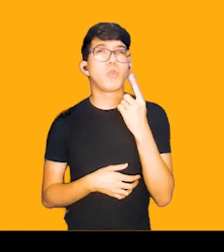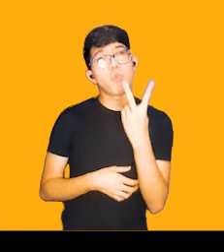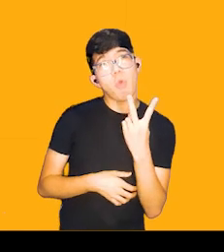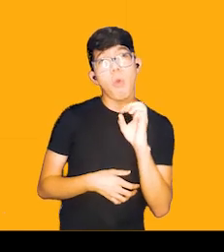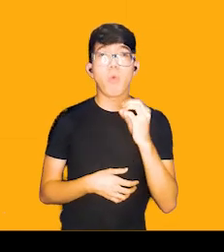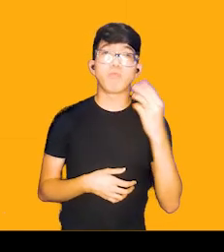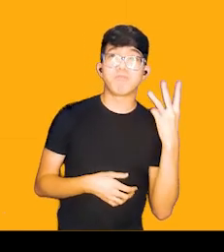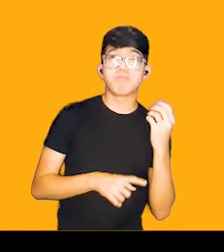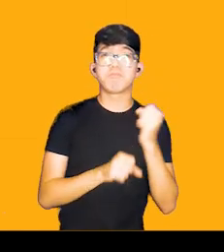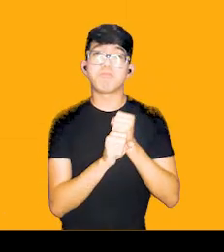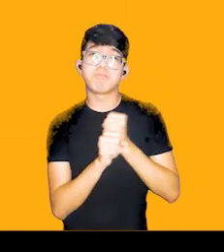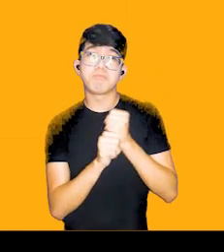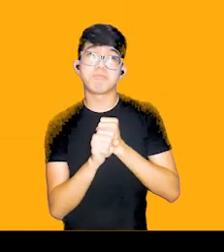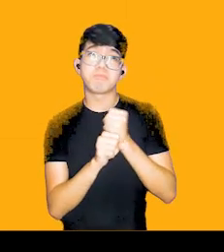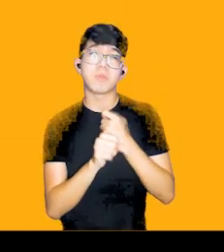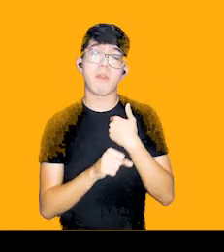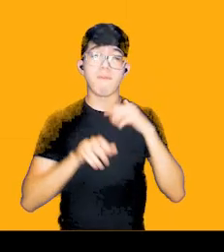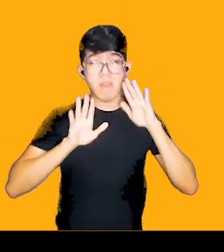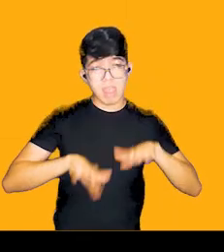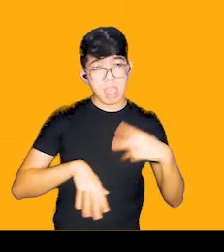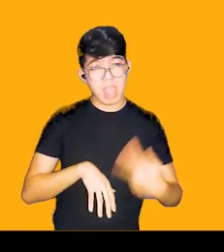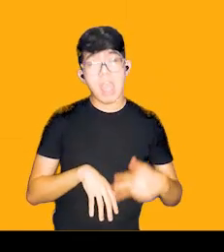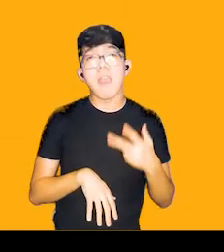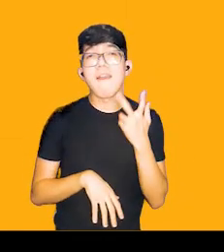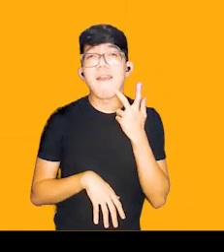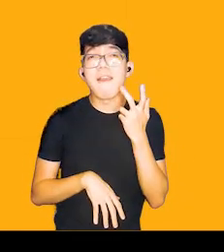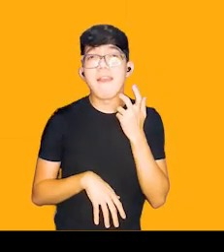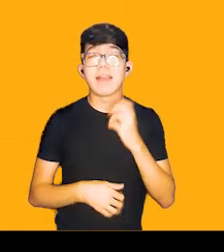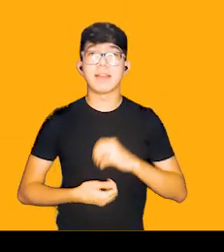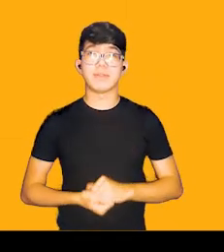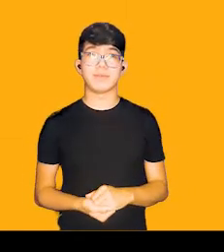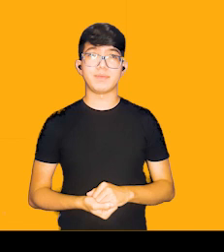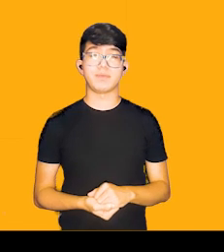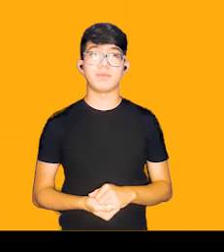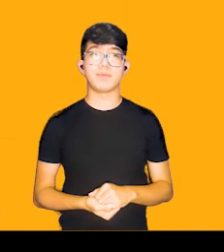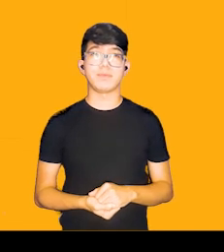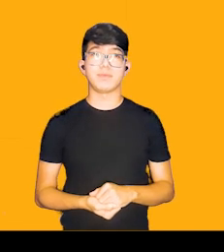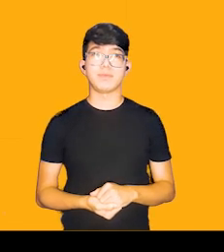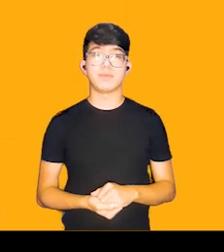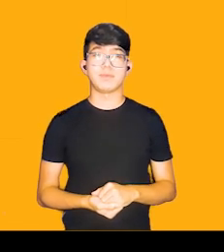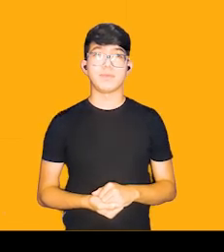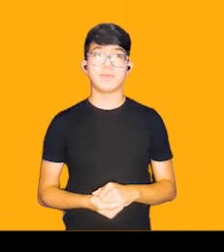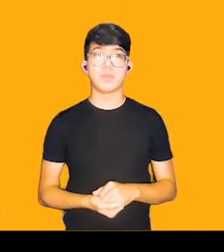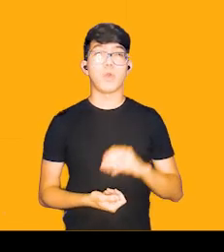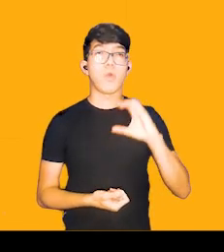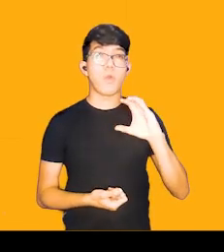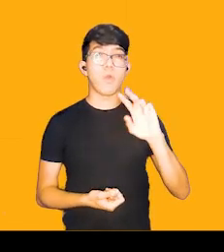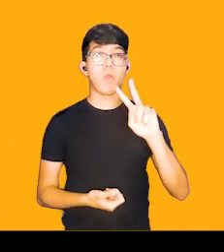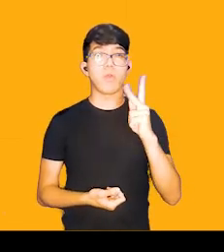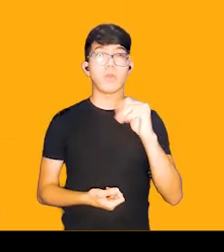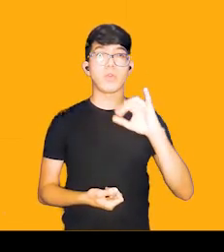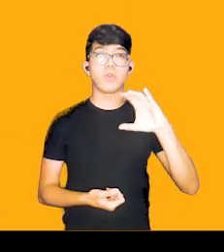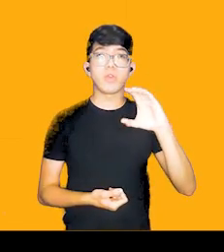Paulo, veio fazer um trabalho no Eu estava trabalhando lá